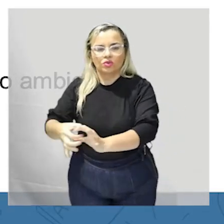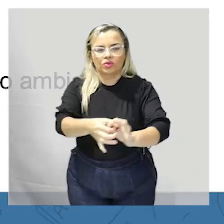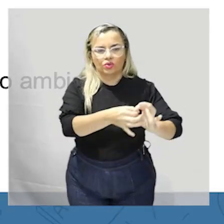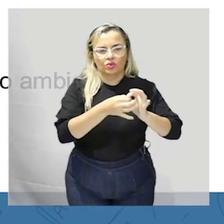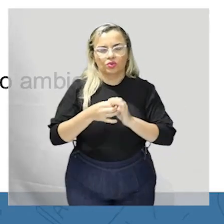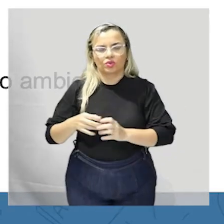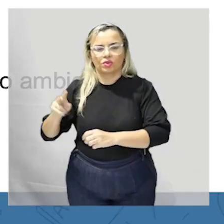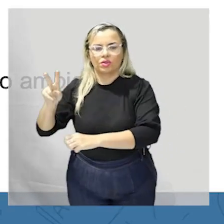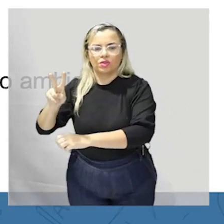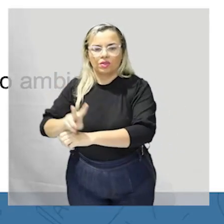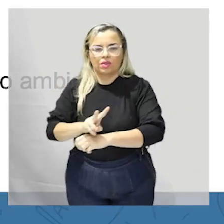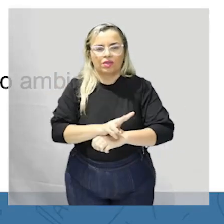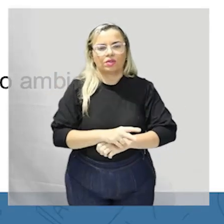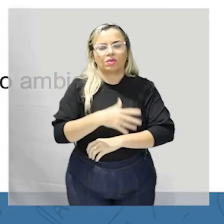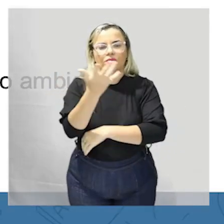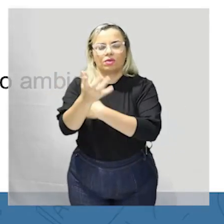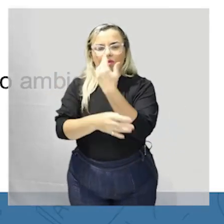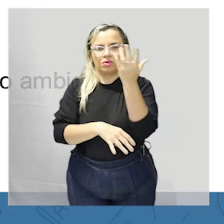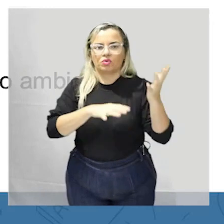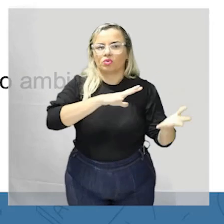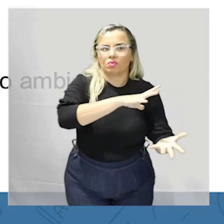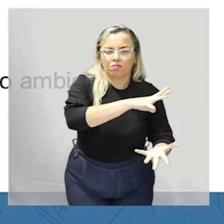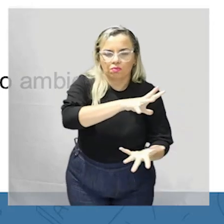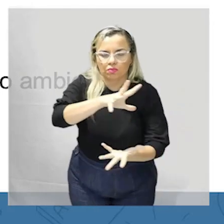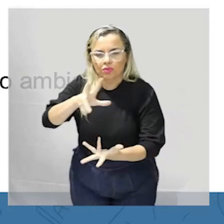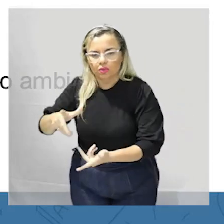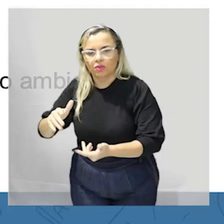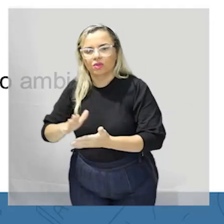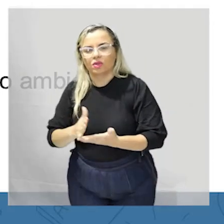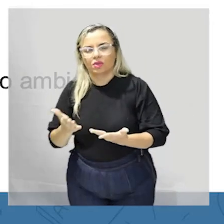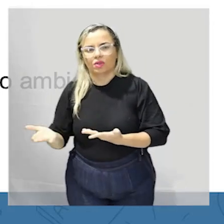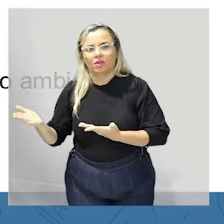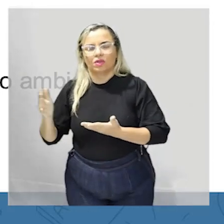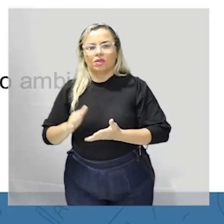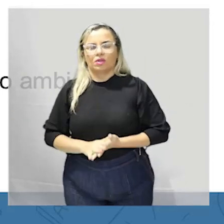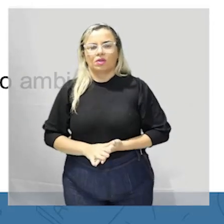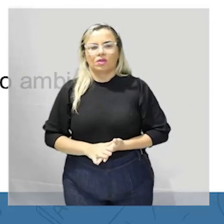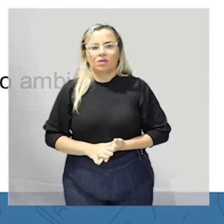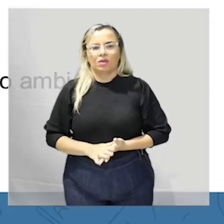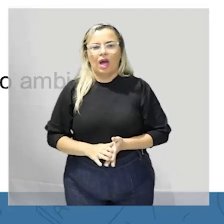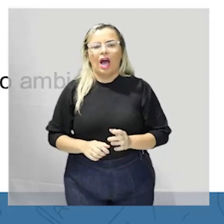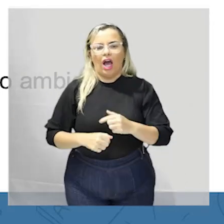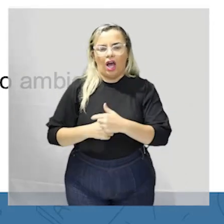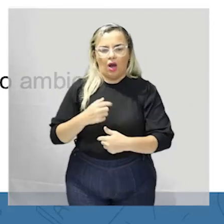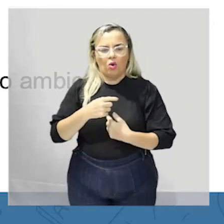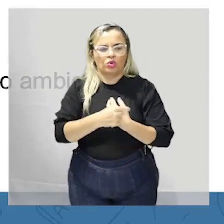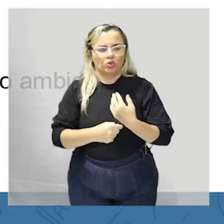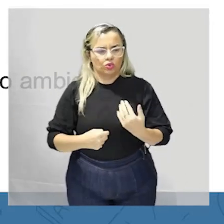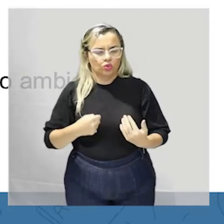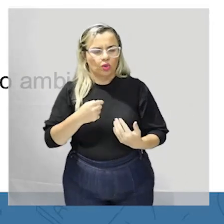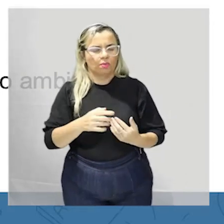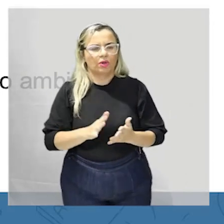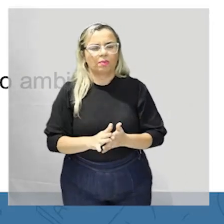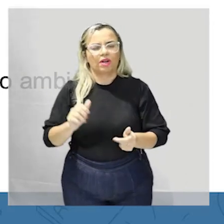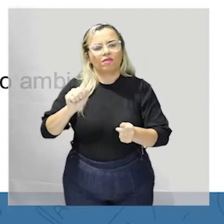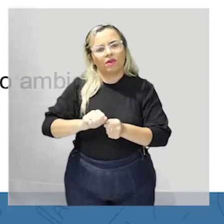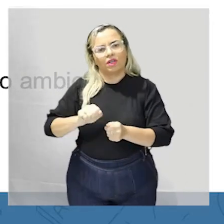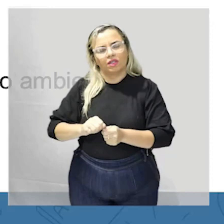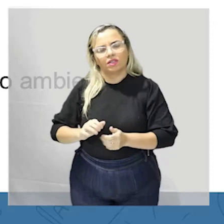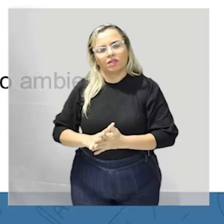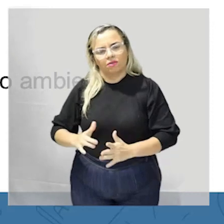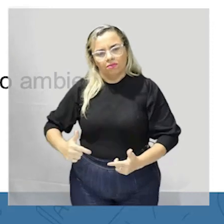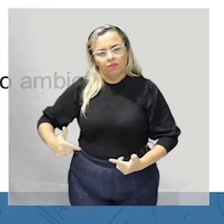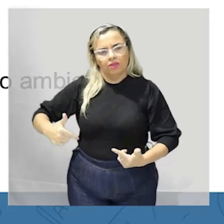eu vou botar a mão na massa, tá? É essa a expressão que quer dizer. Bote a mão na massa, tá certo?